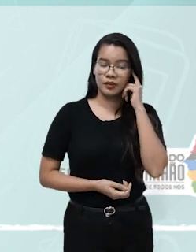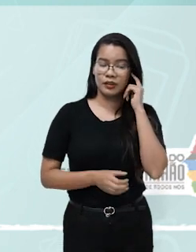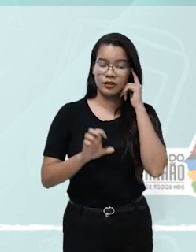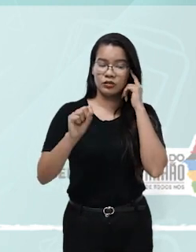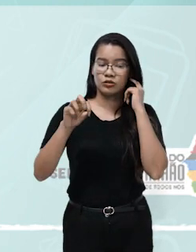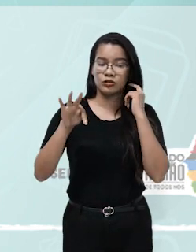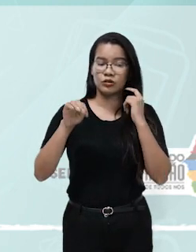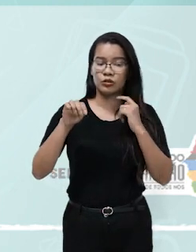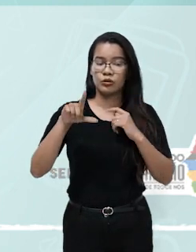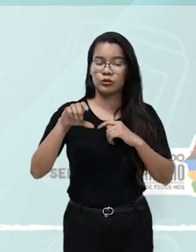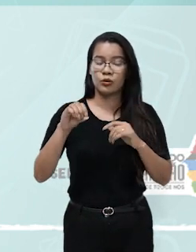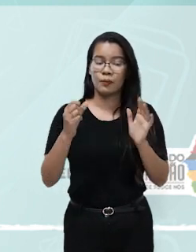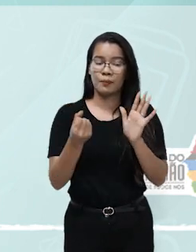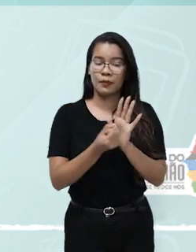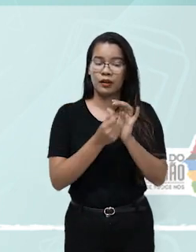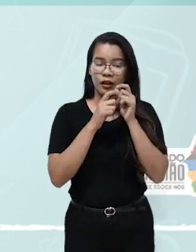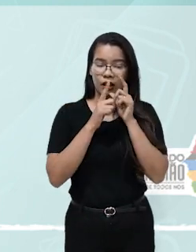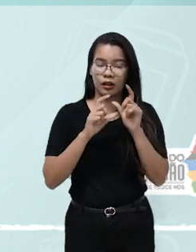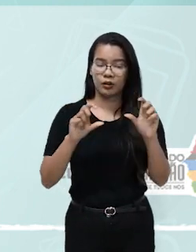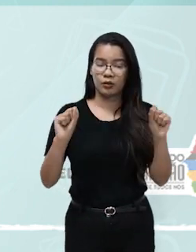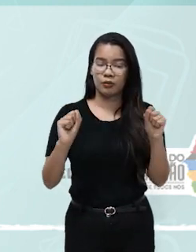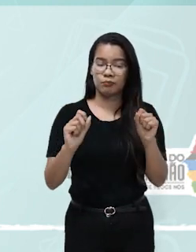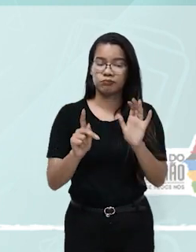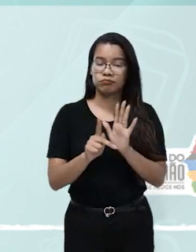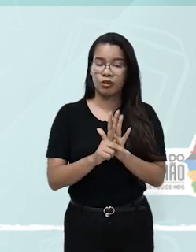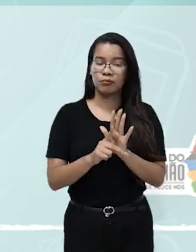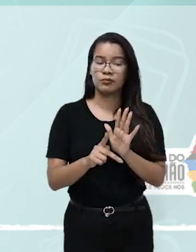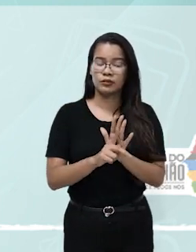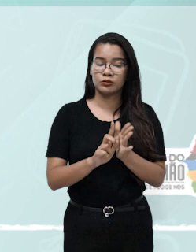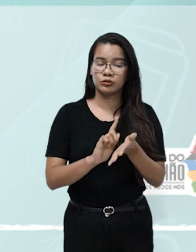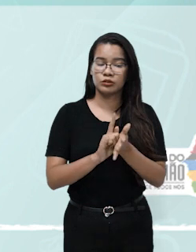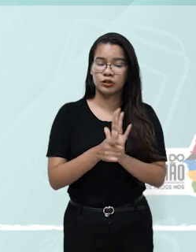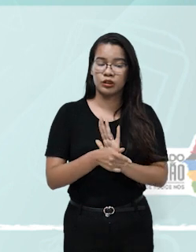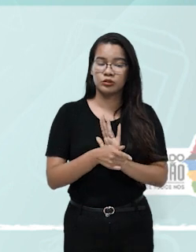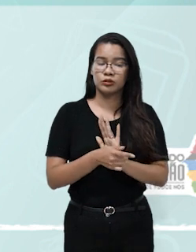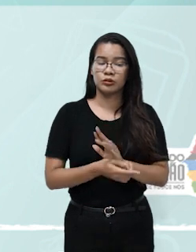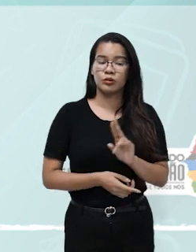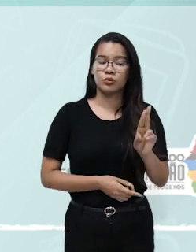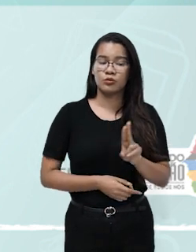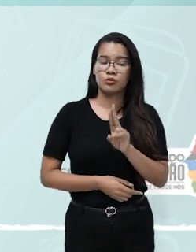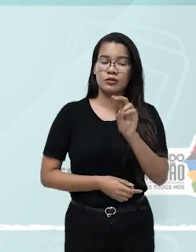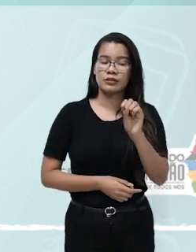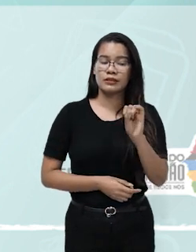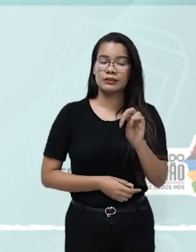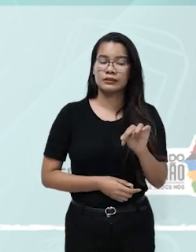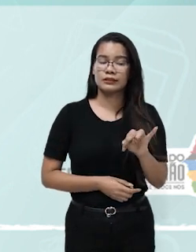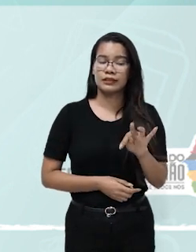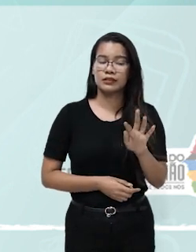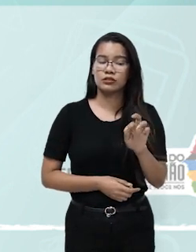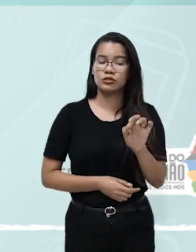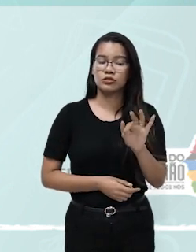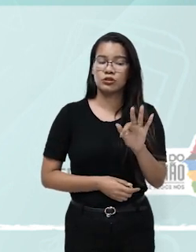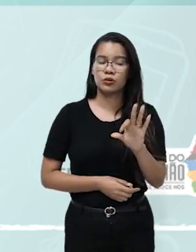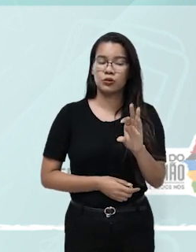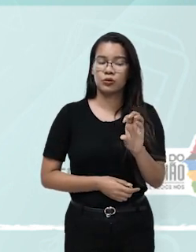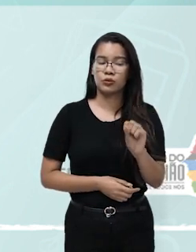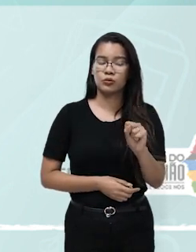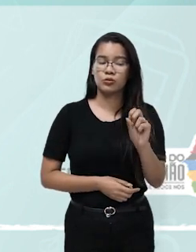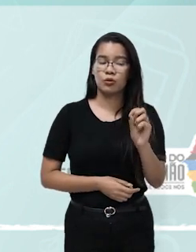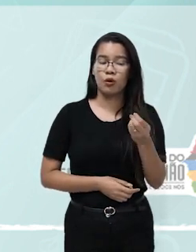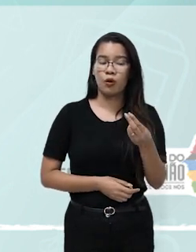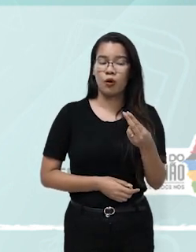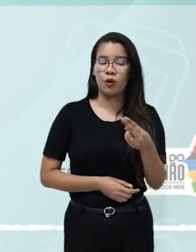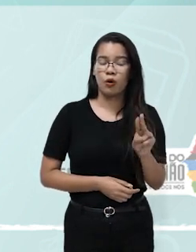as marcas linguísticas próprias do gênero. Alguns usos sintáticos, escolhas lexicais mais comuns no uso do